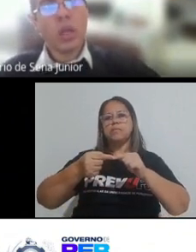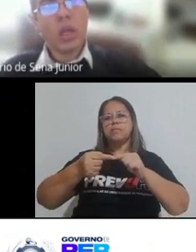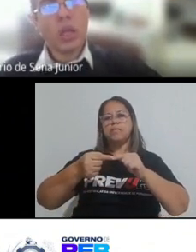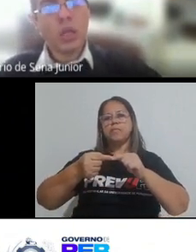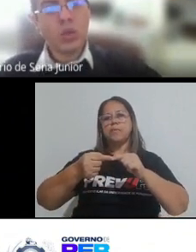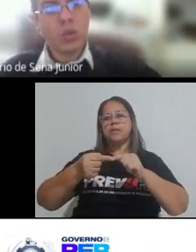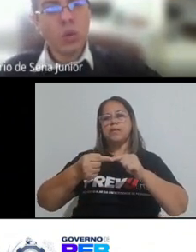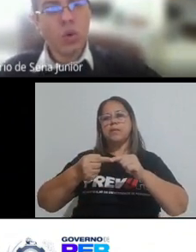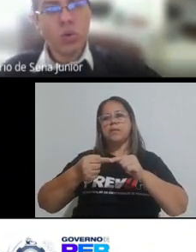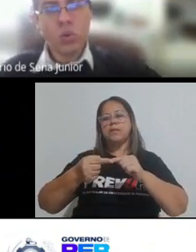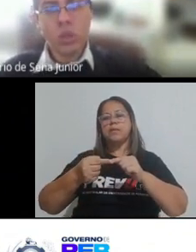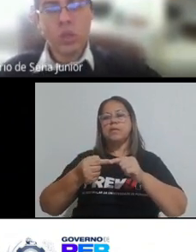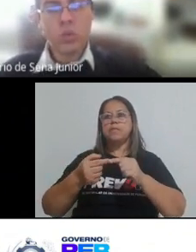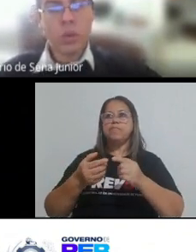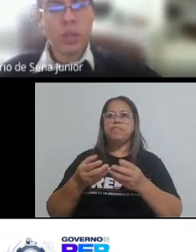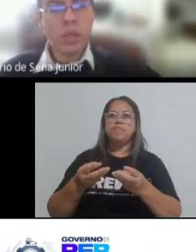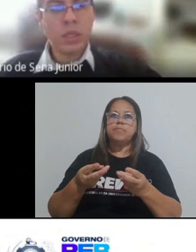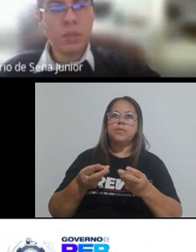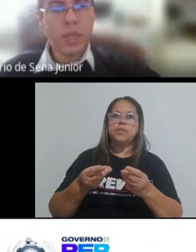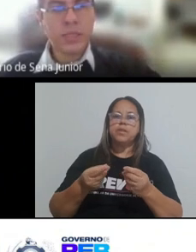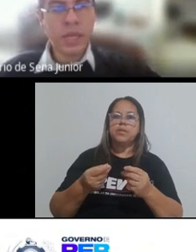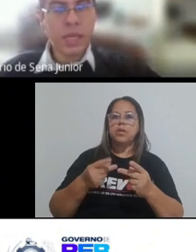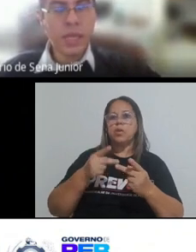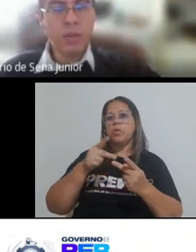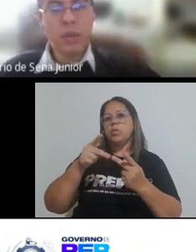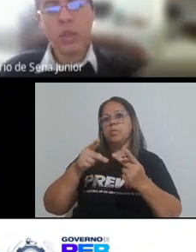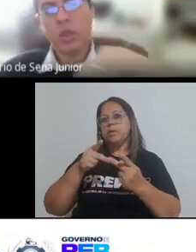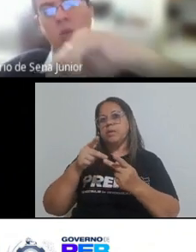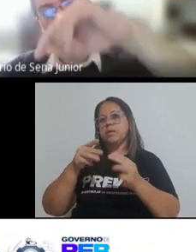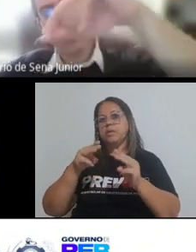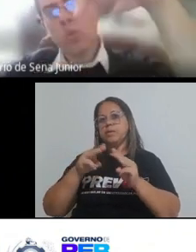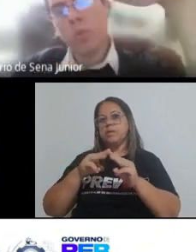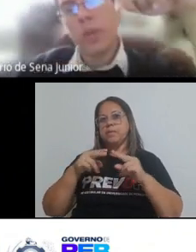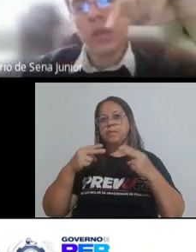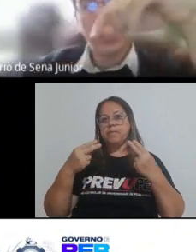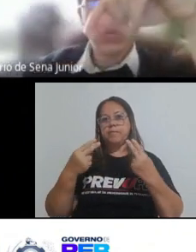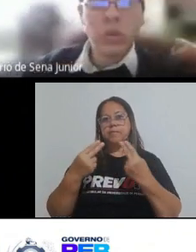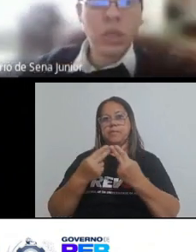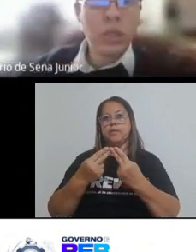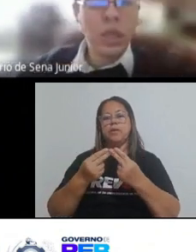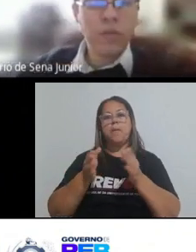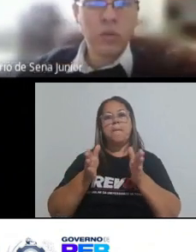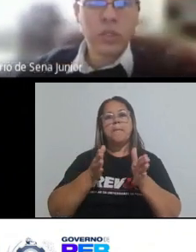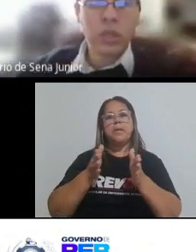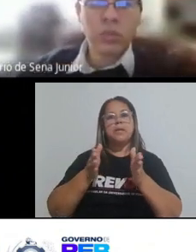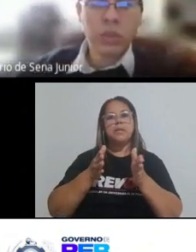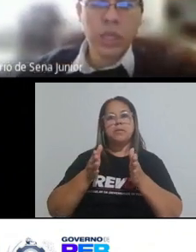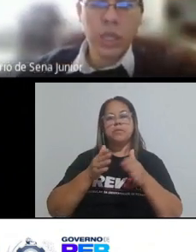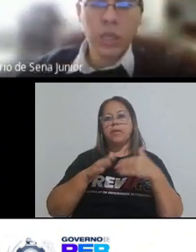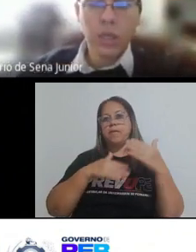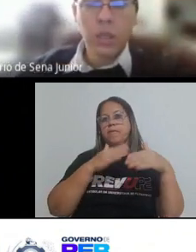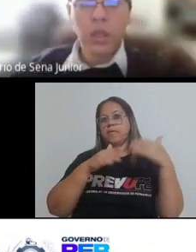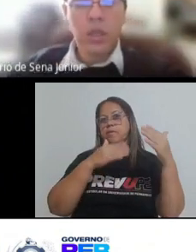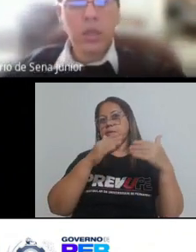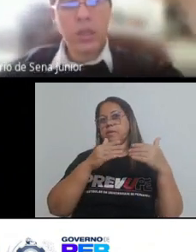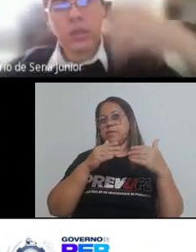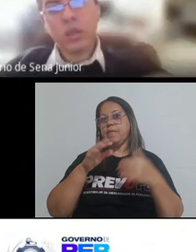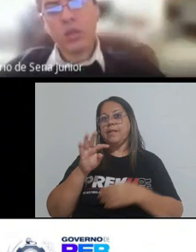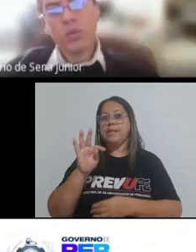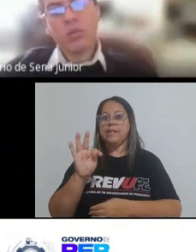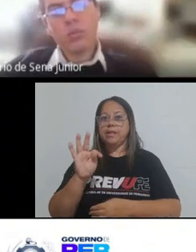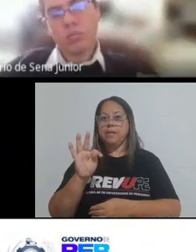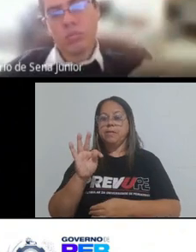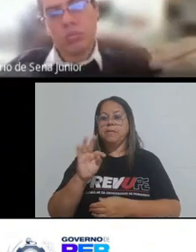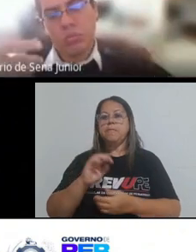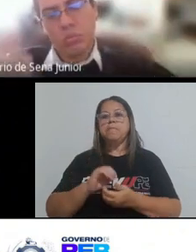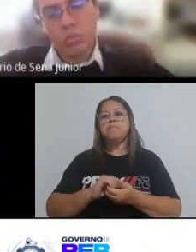em torno do planeta de massa M, com um período de revolução T, então